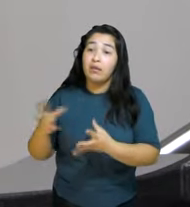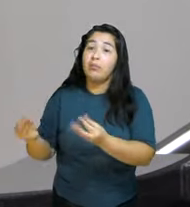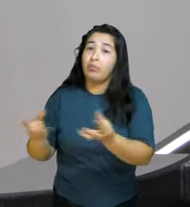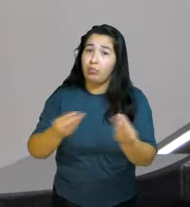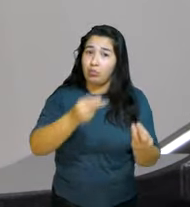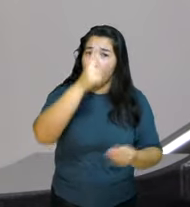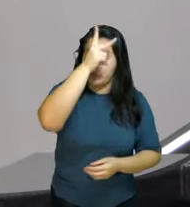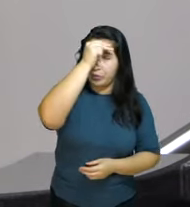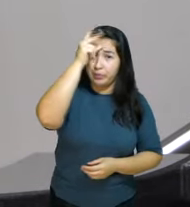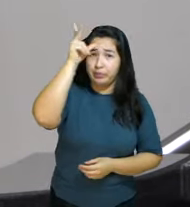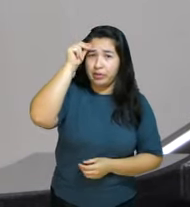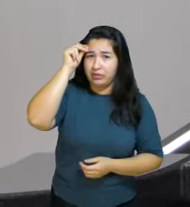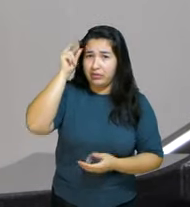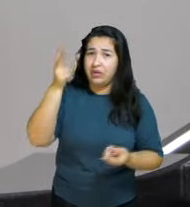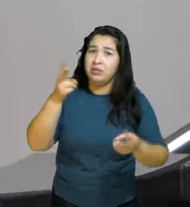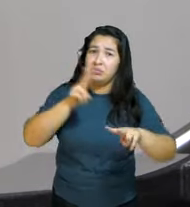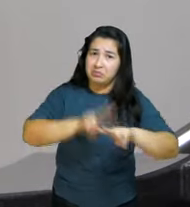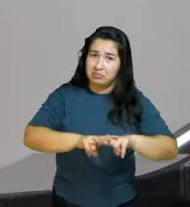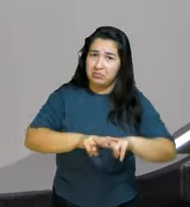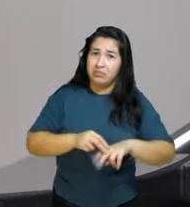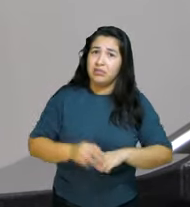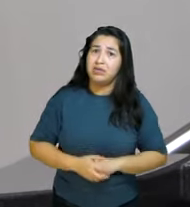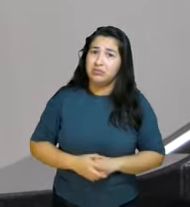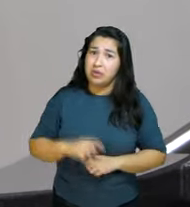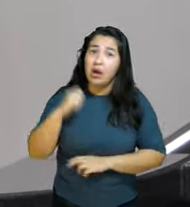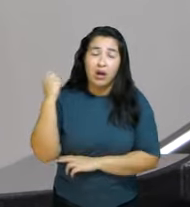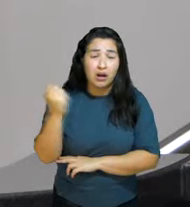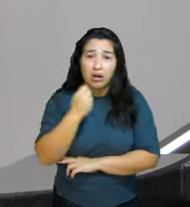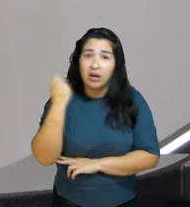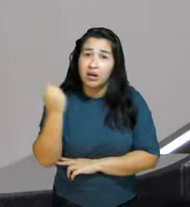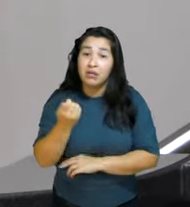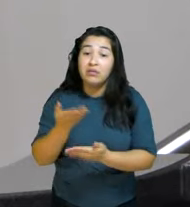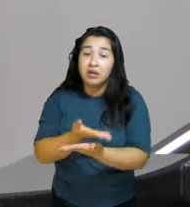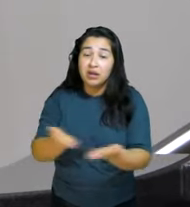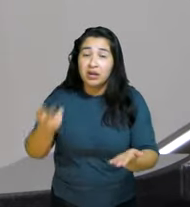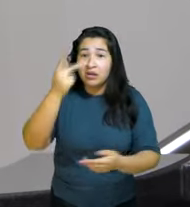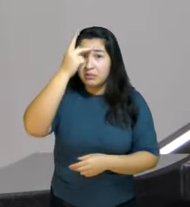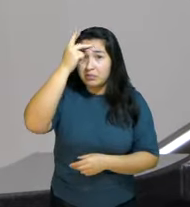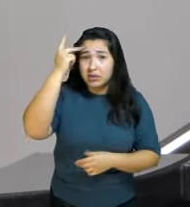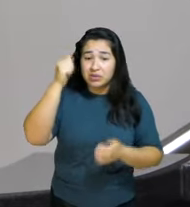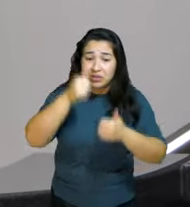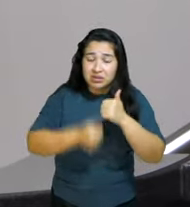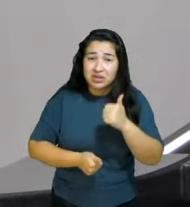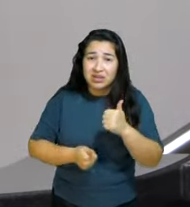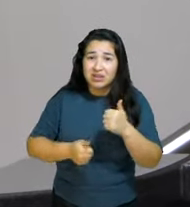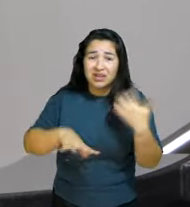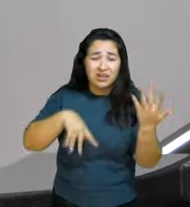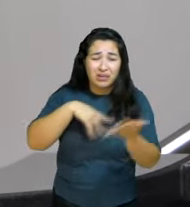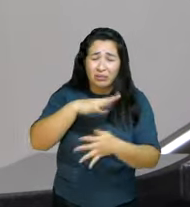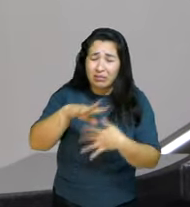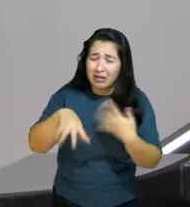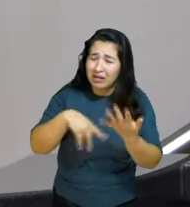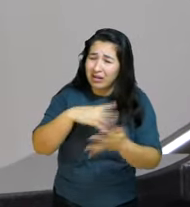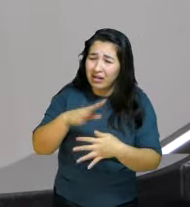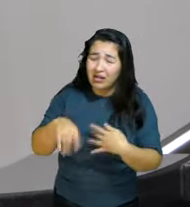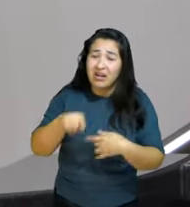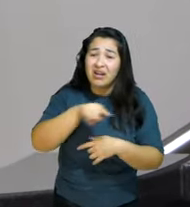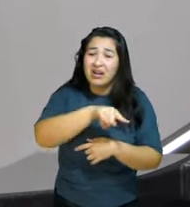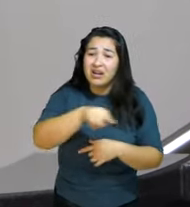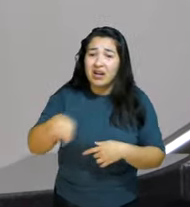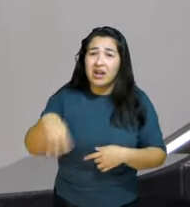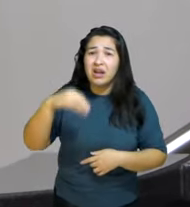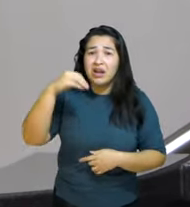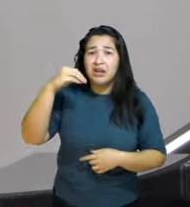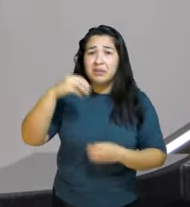dos atletas com deficiência, né, que atrapalha e empurra para trás os nossos atletas que, né, empurrando eles direto